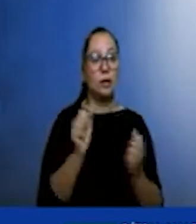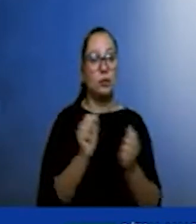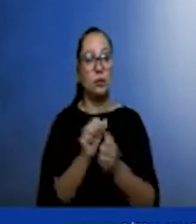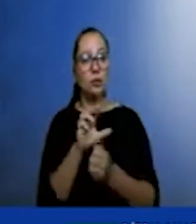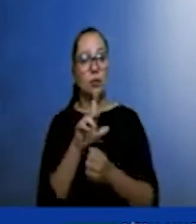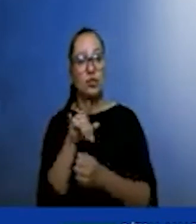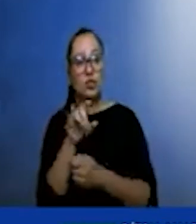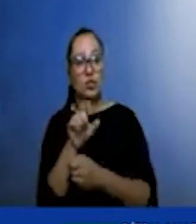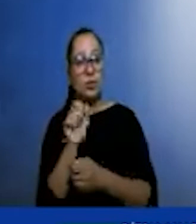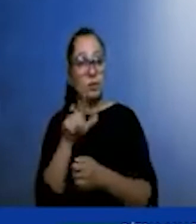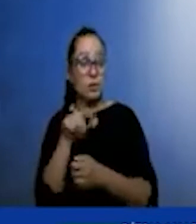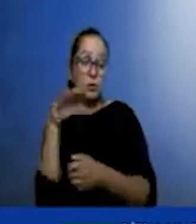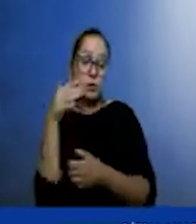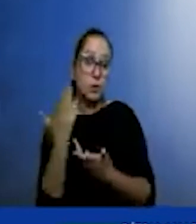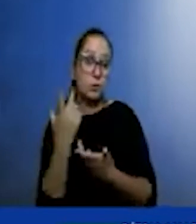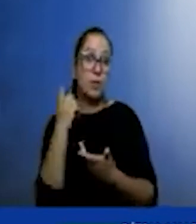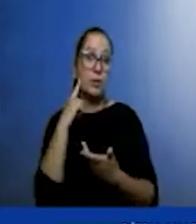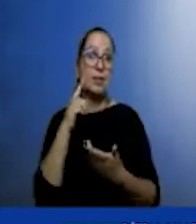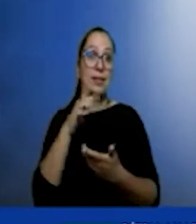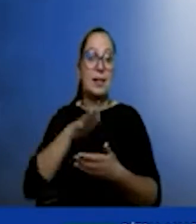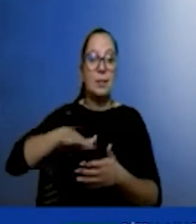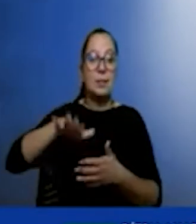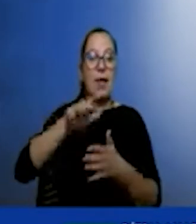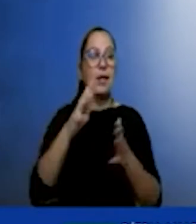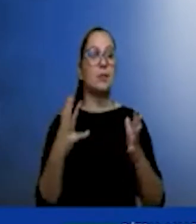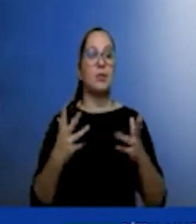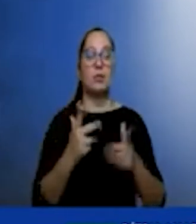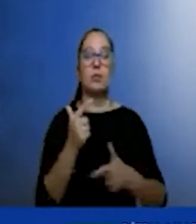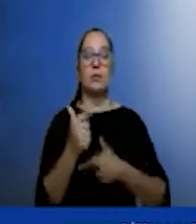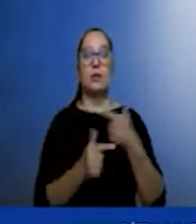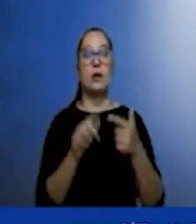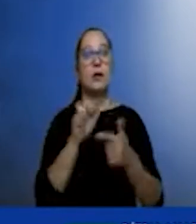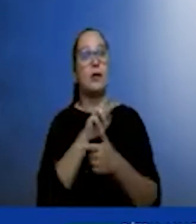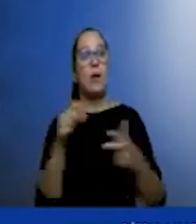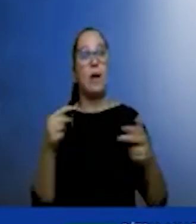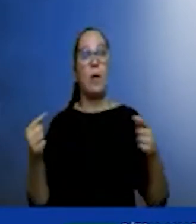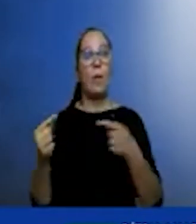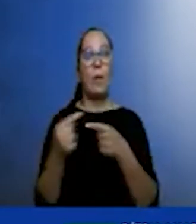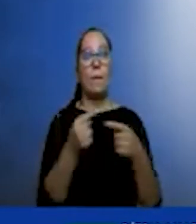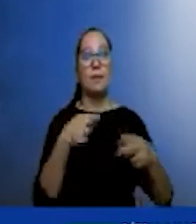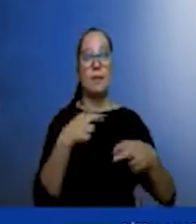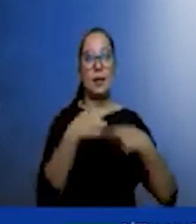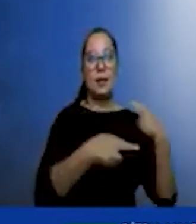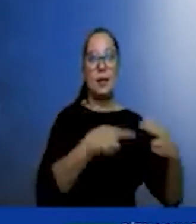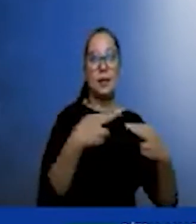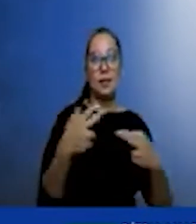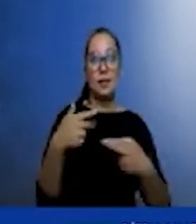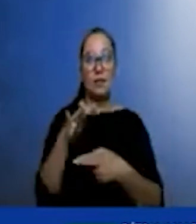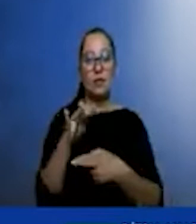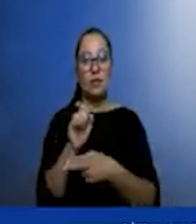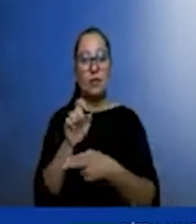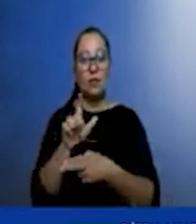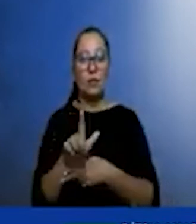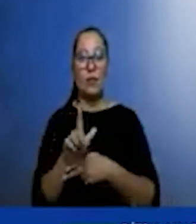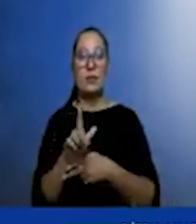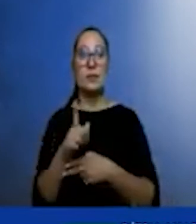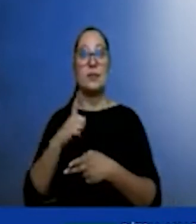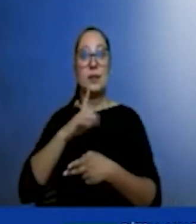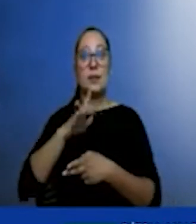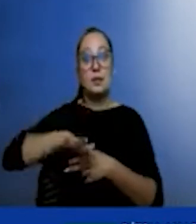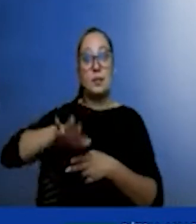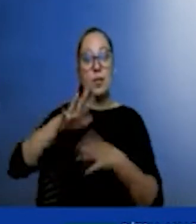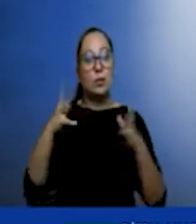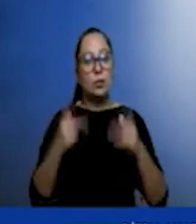tem espaço para todo mundo. Não é uma competição entre renováveis e fósseis, né? Existe espaço para todo mundo,